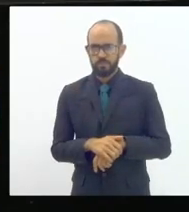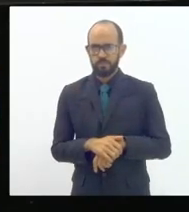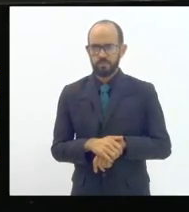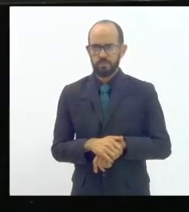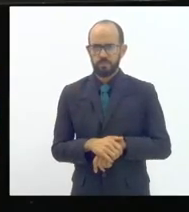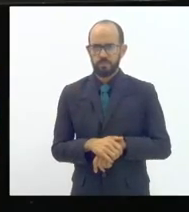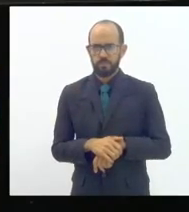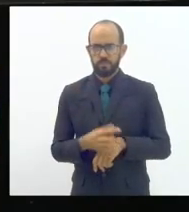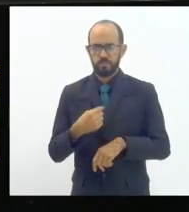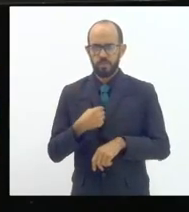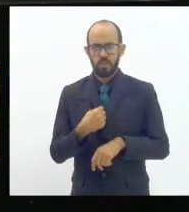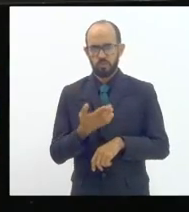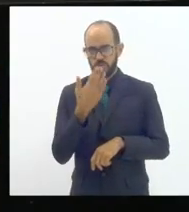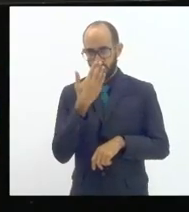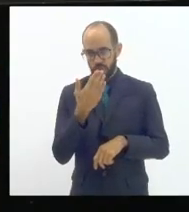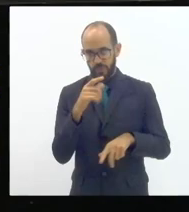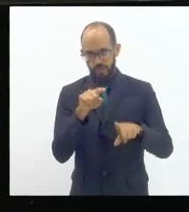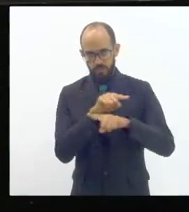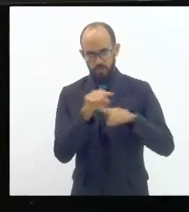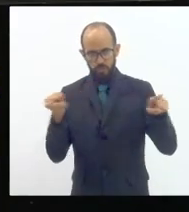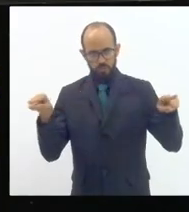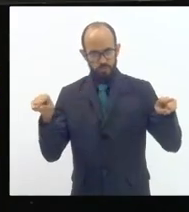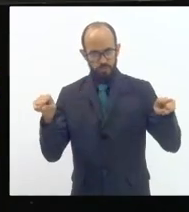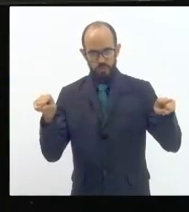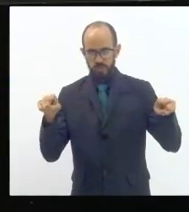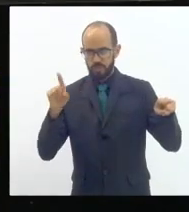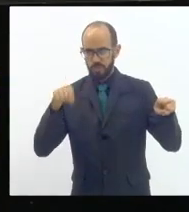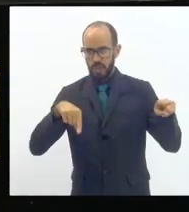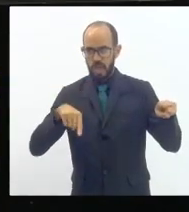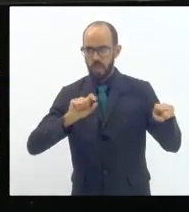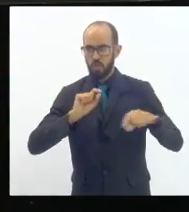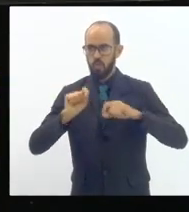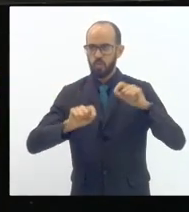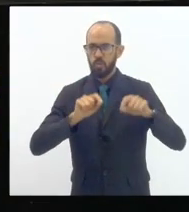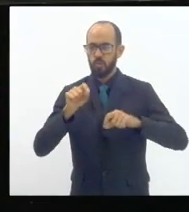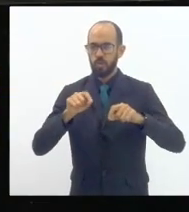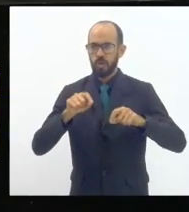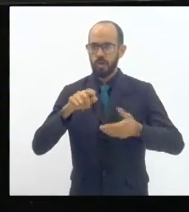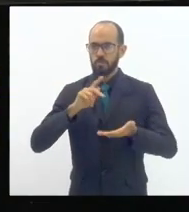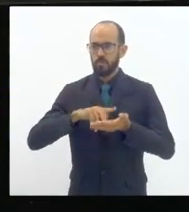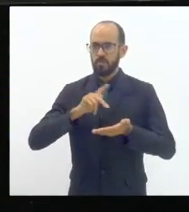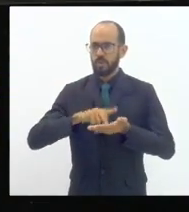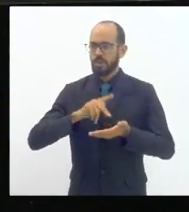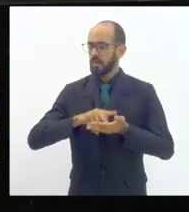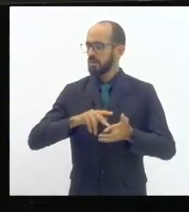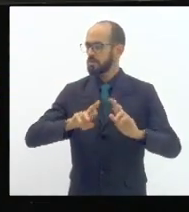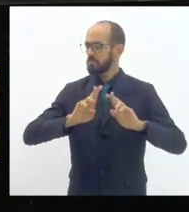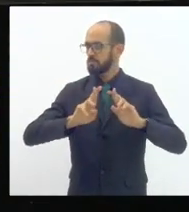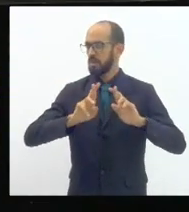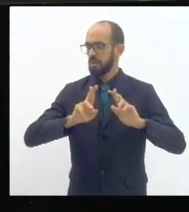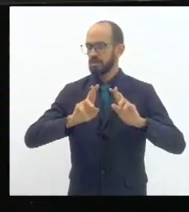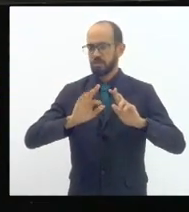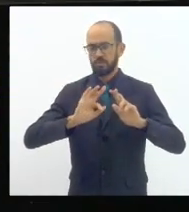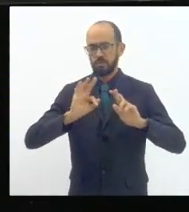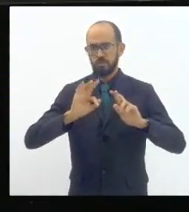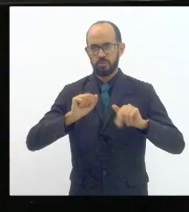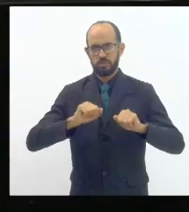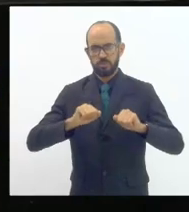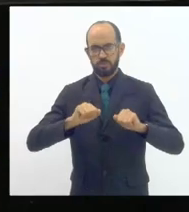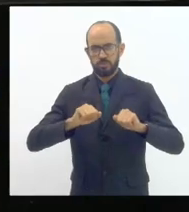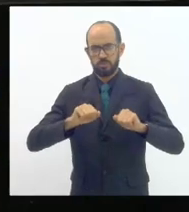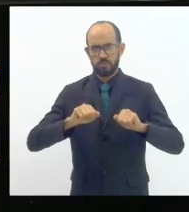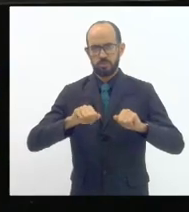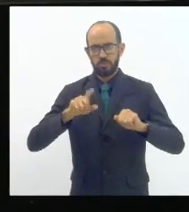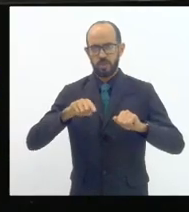eu estou diante daquilo que é a minha verdadeira esperança, que